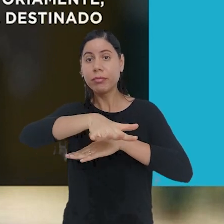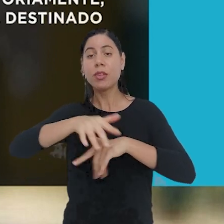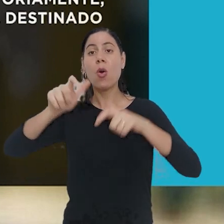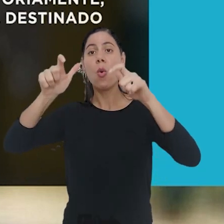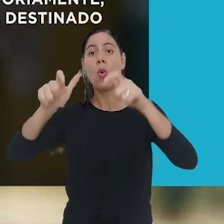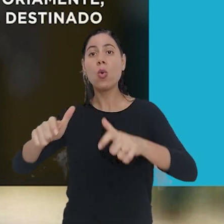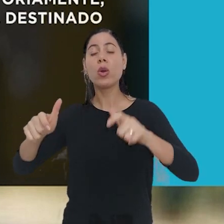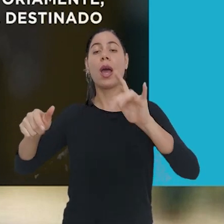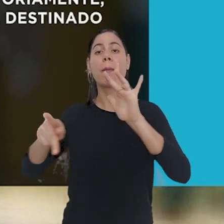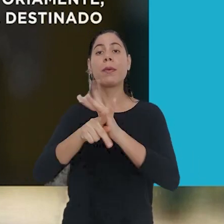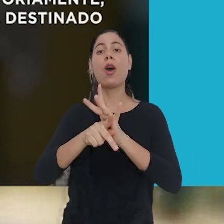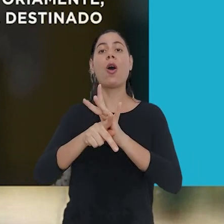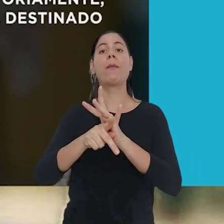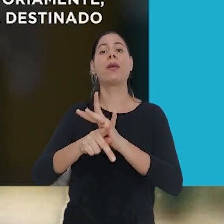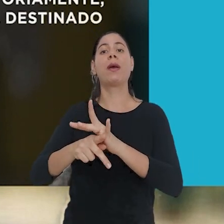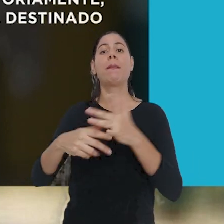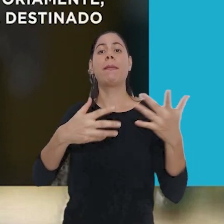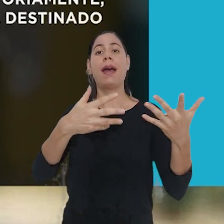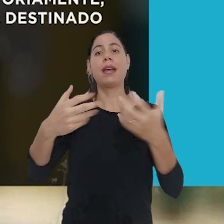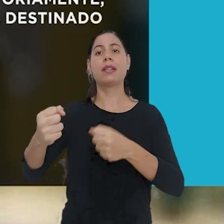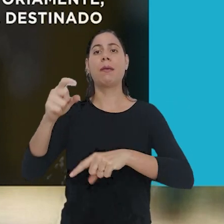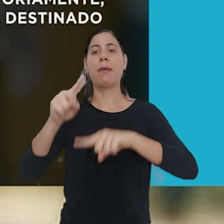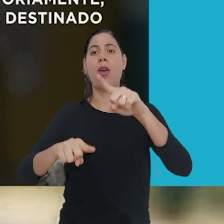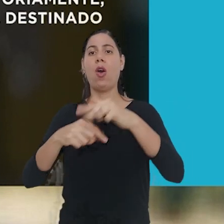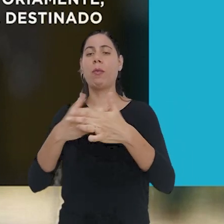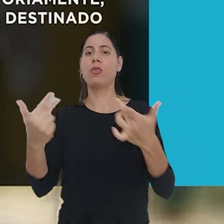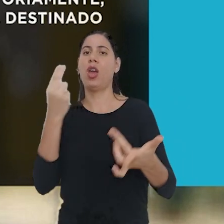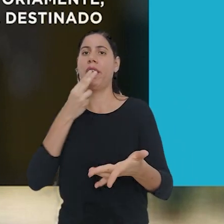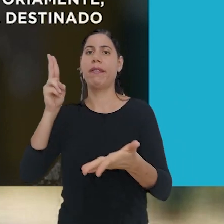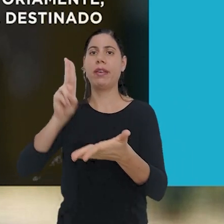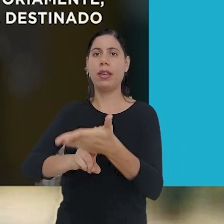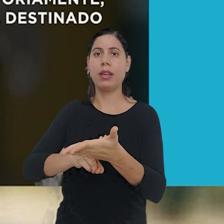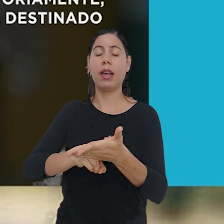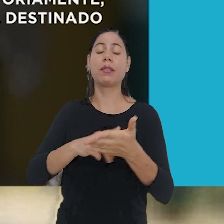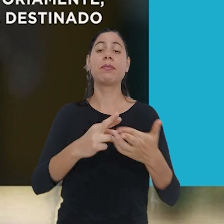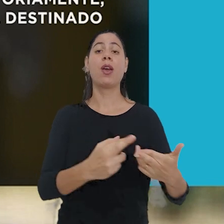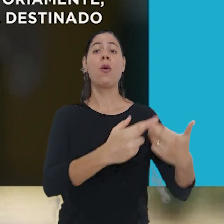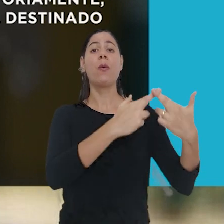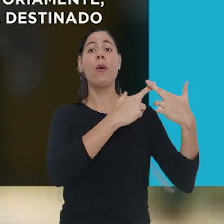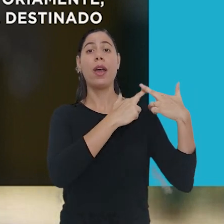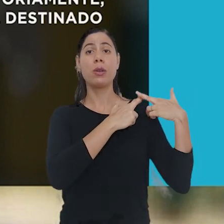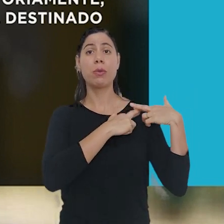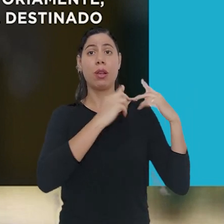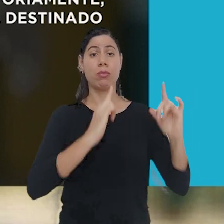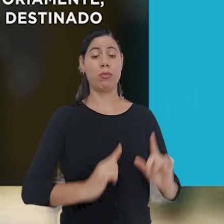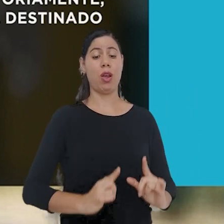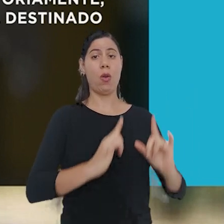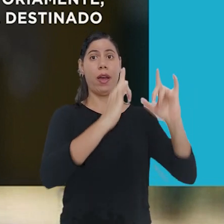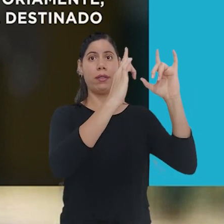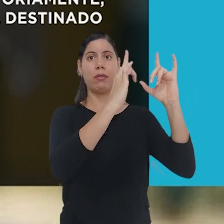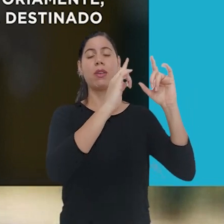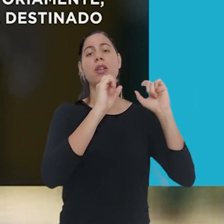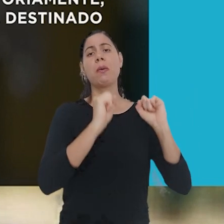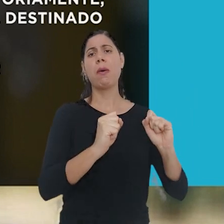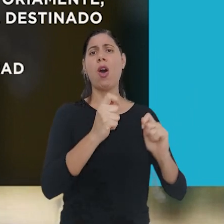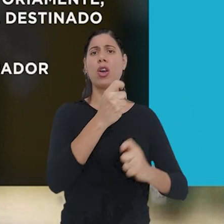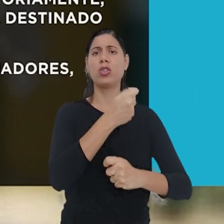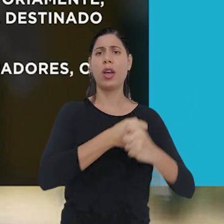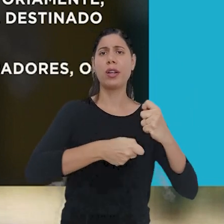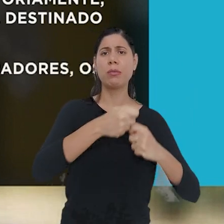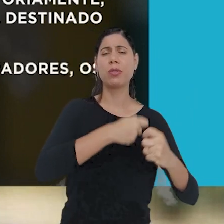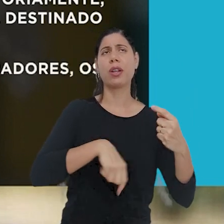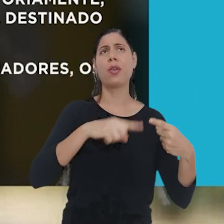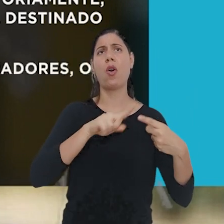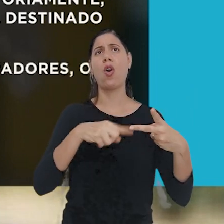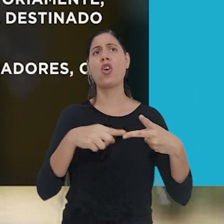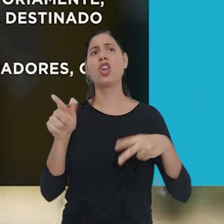local destinado ao recebimento de objetos de correspondência. Os responsáveis pelos edifícios, sejam os administradores,